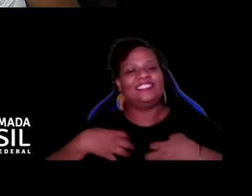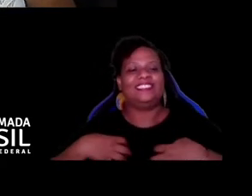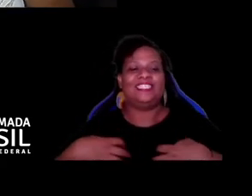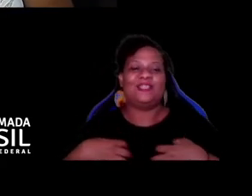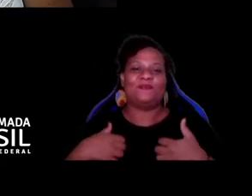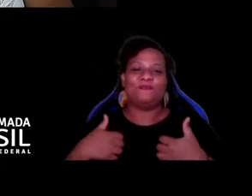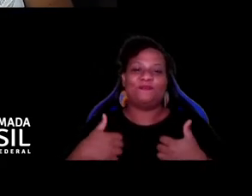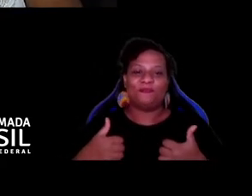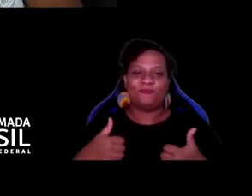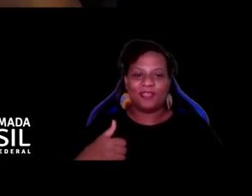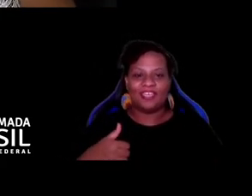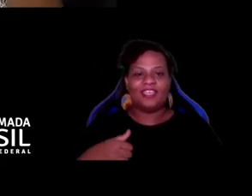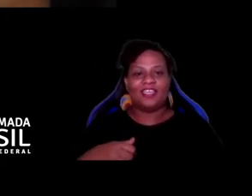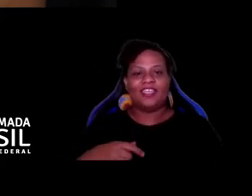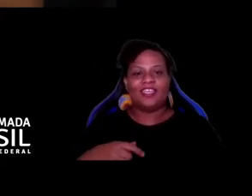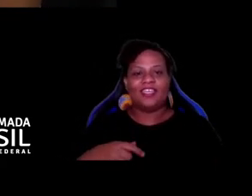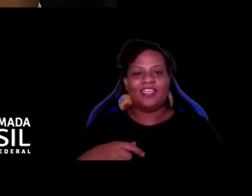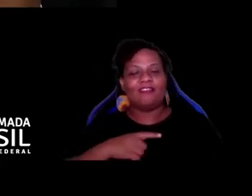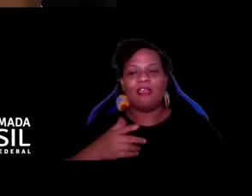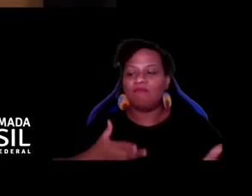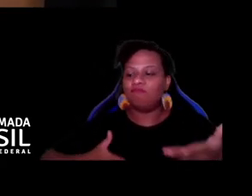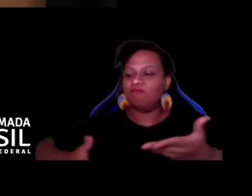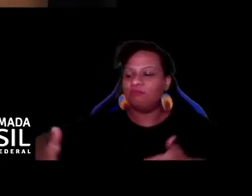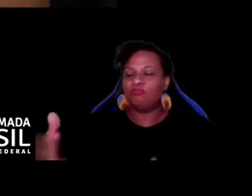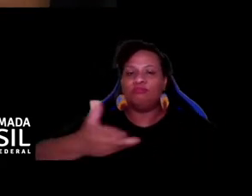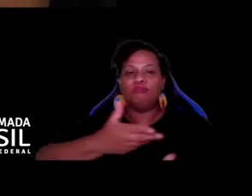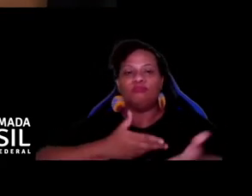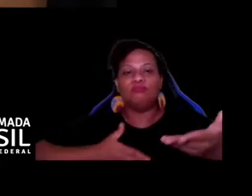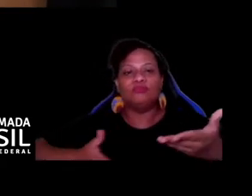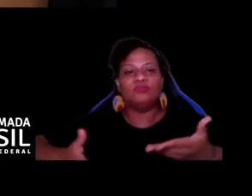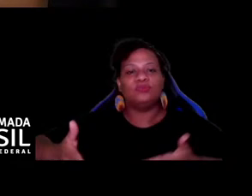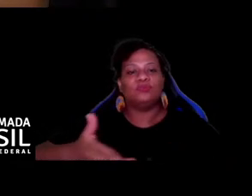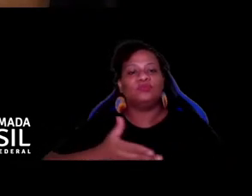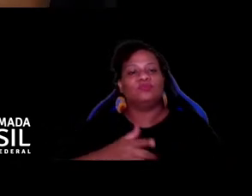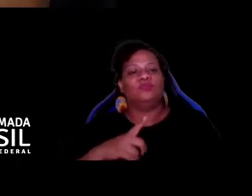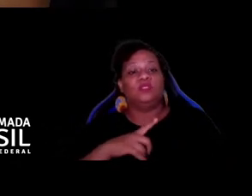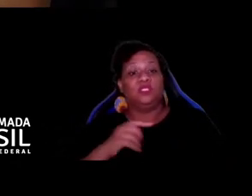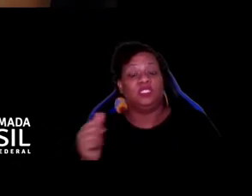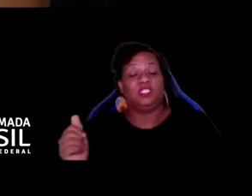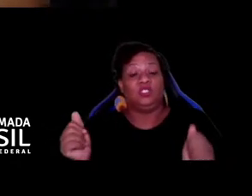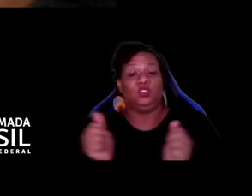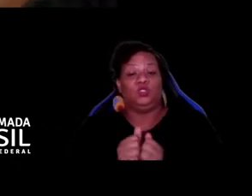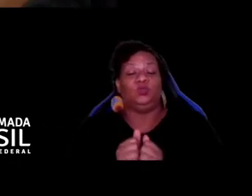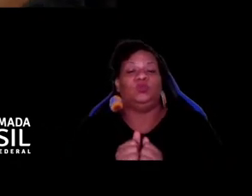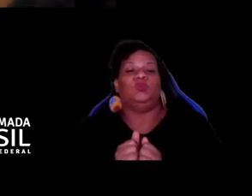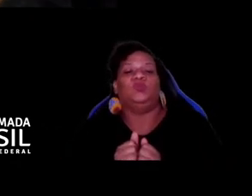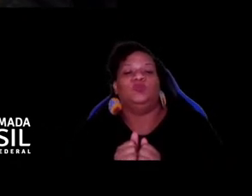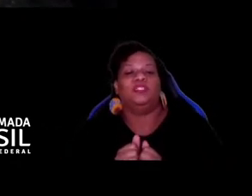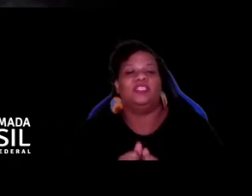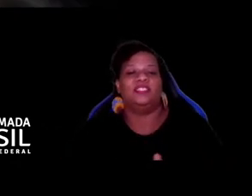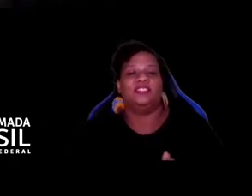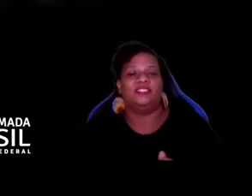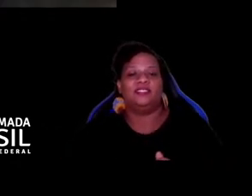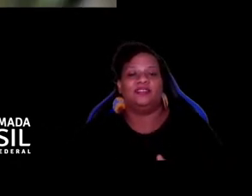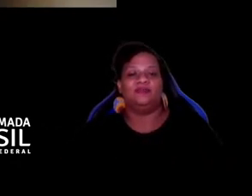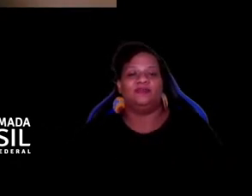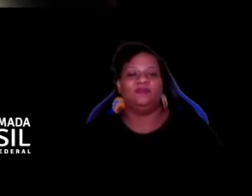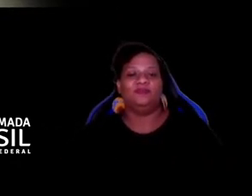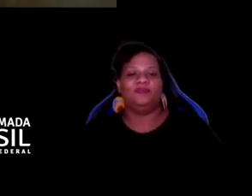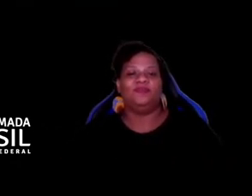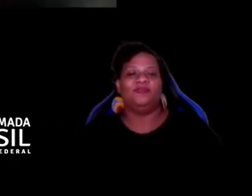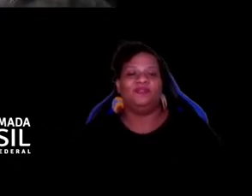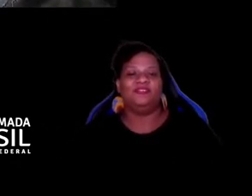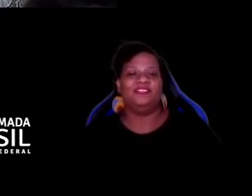tenha essa interação, né, de estarmos juntas, de estarmos fazendo. Eu estou